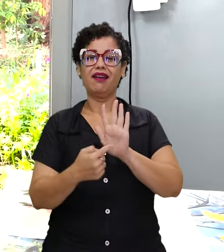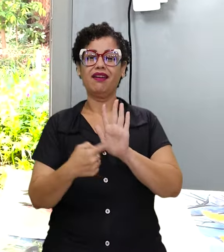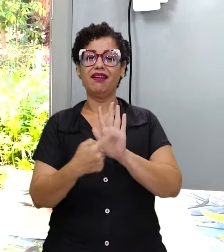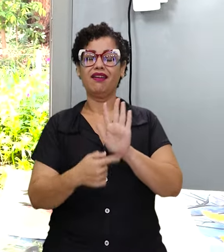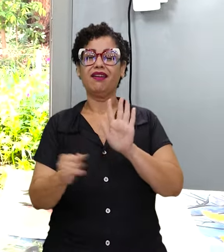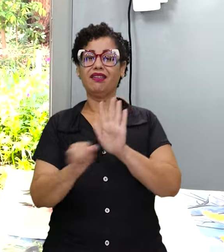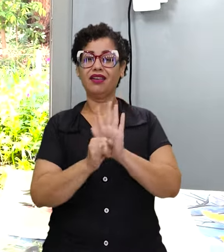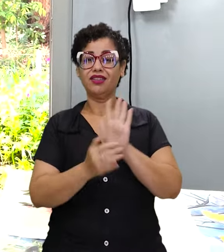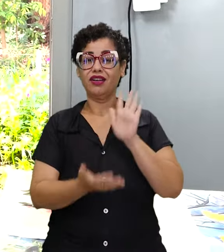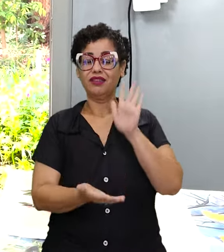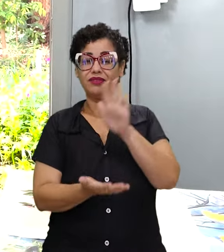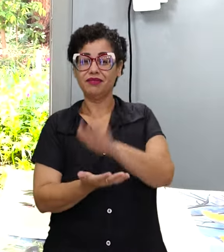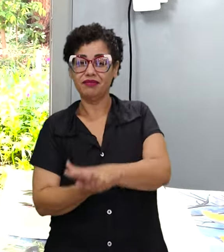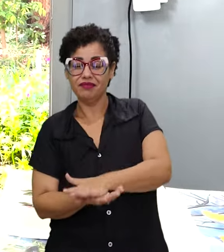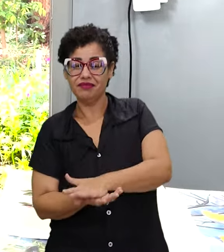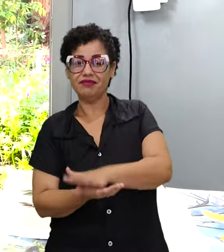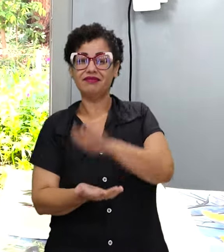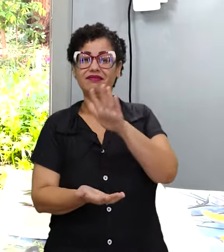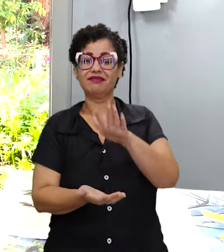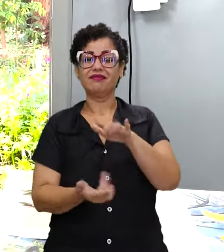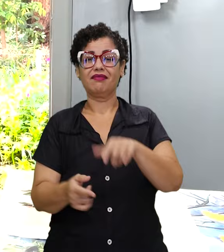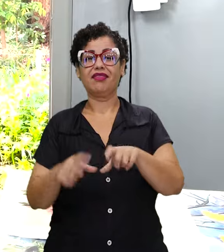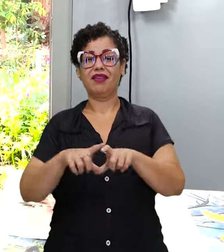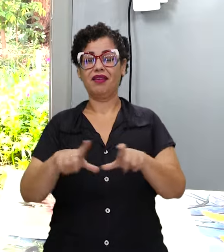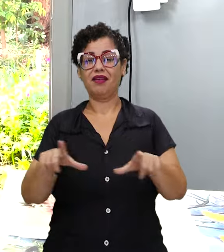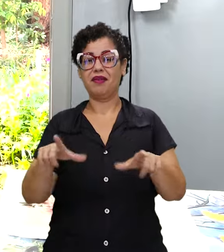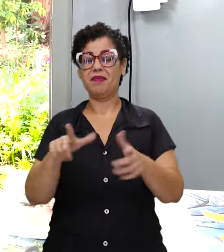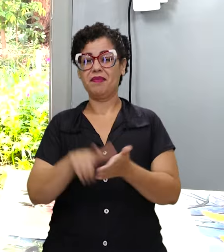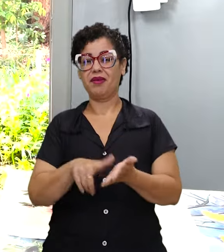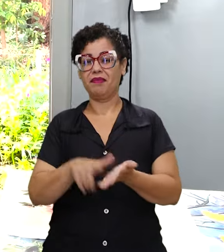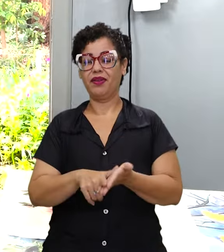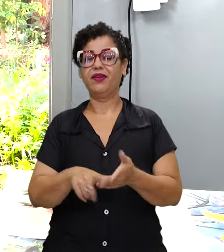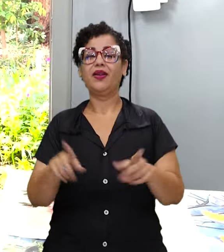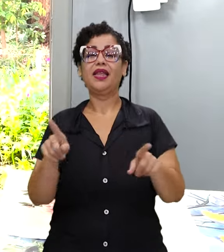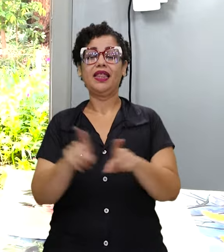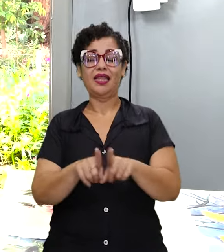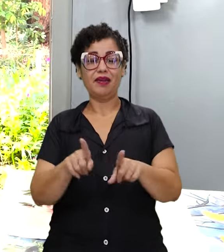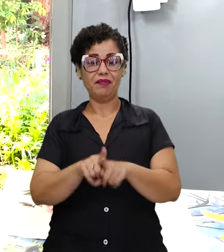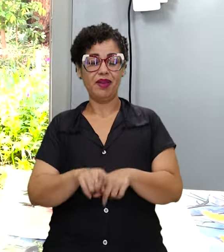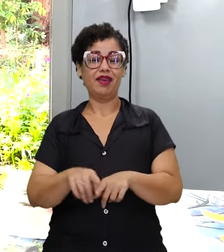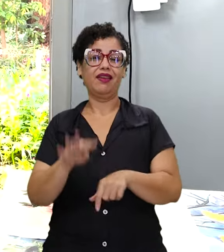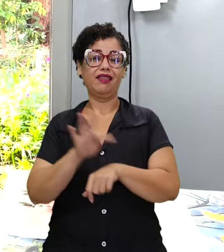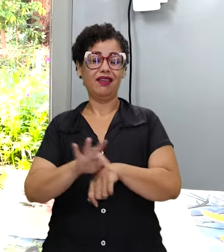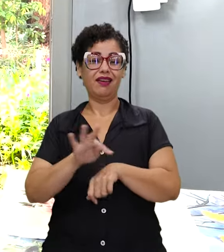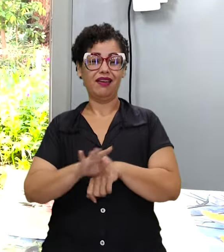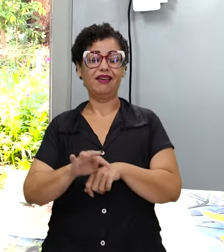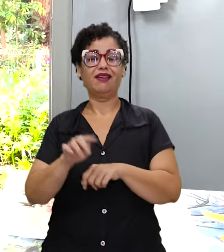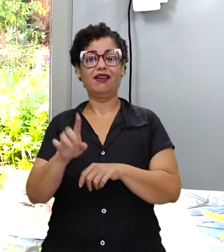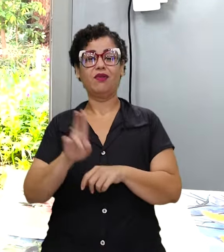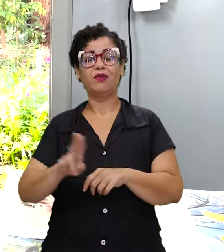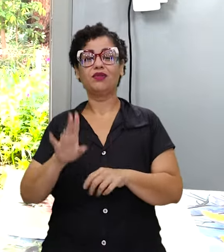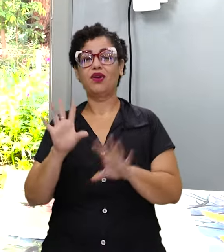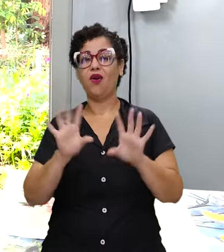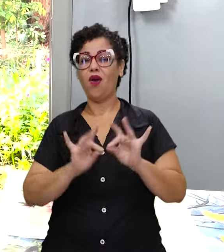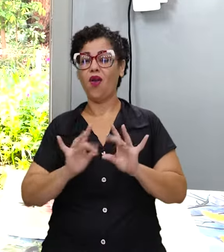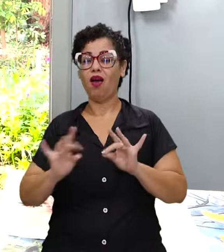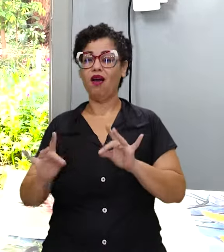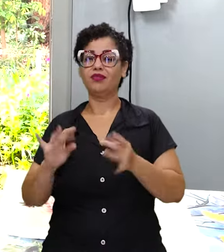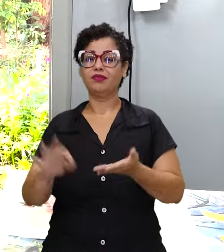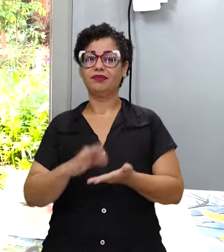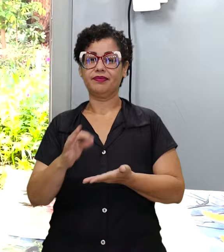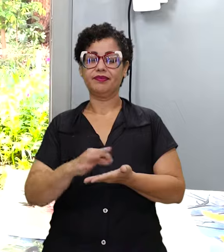na folha, né, nos recortes da folha, e a técnica tradicional de aquarela com colagem e costura.